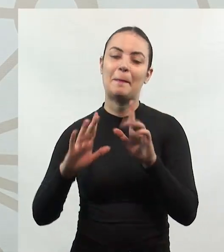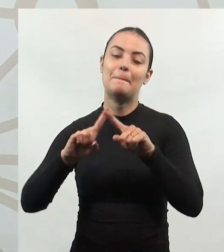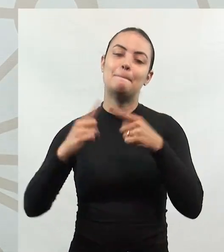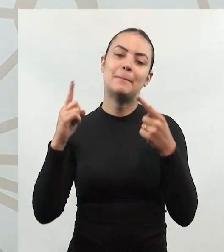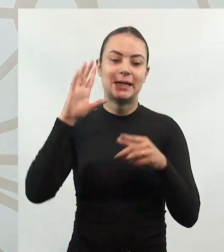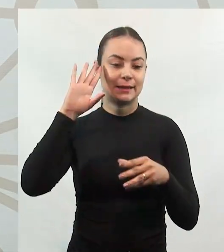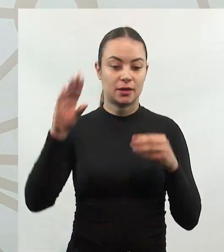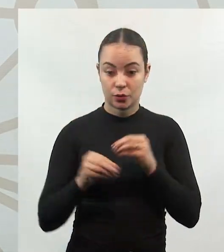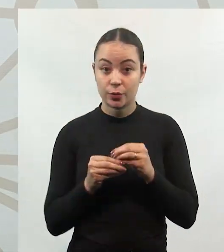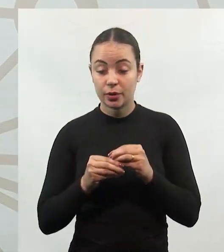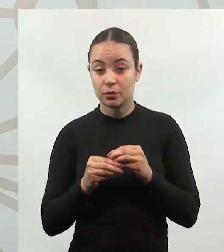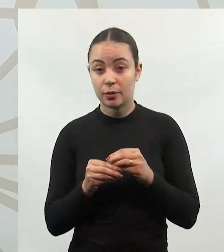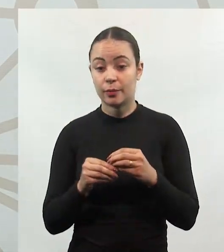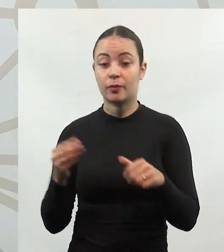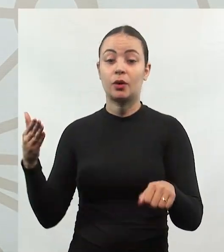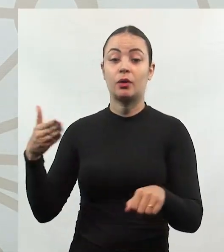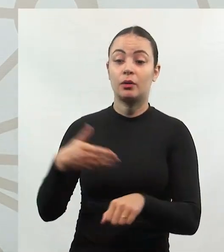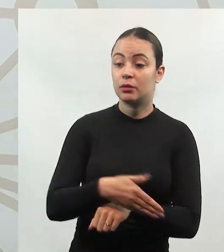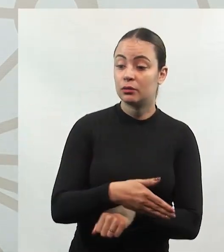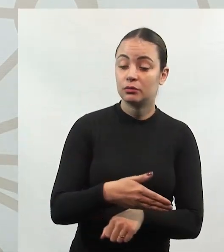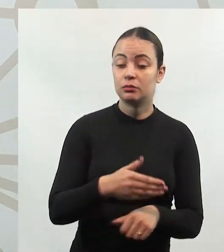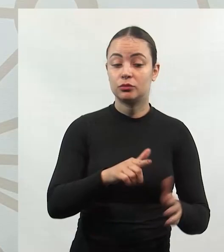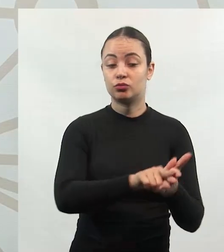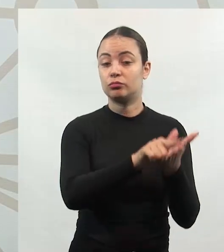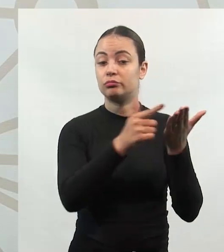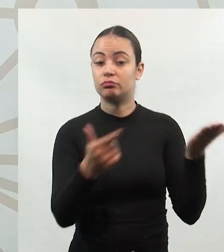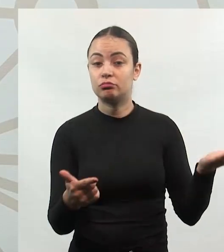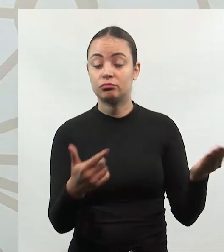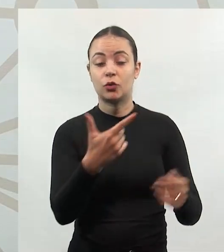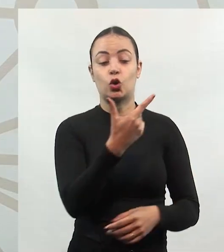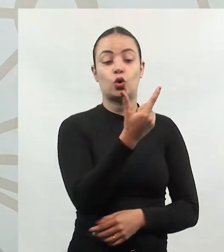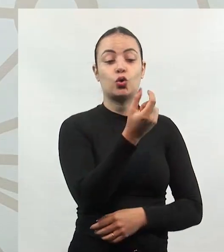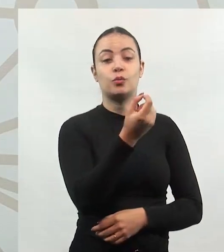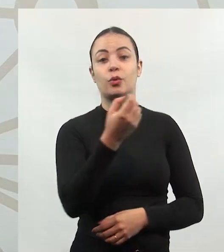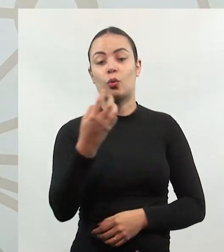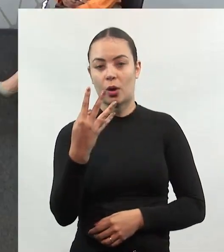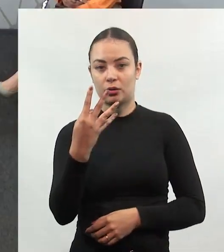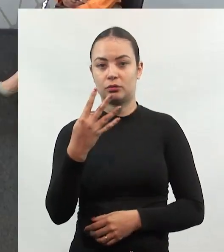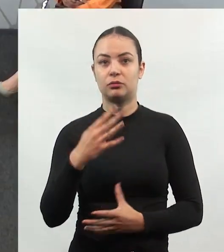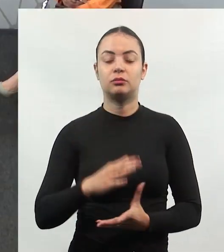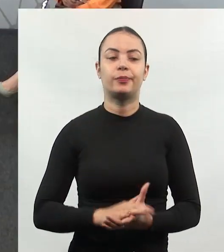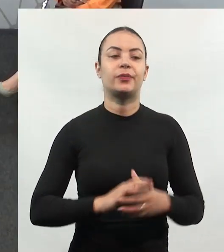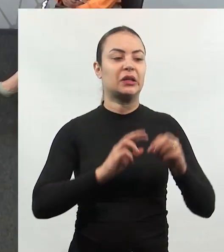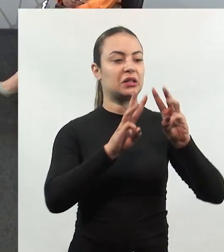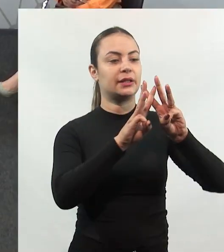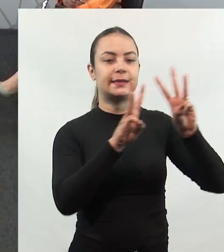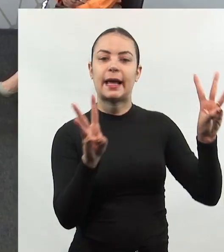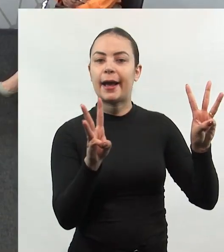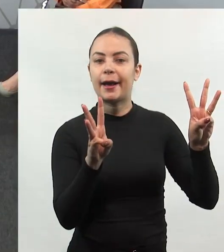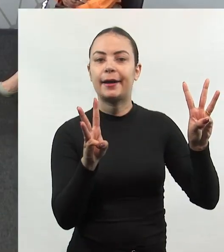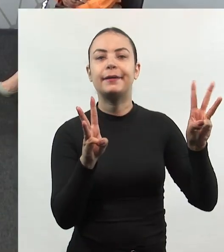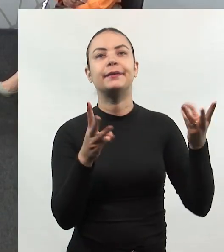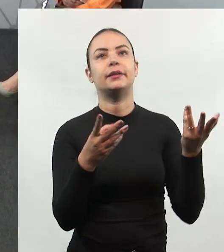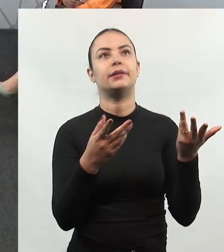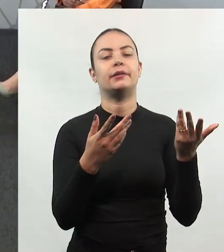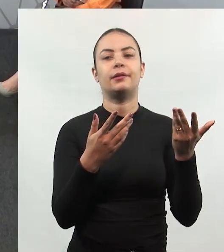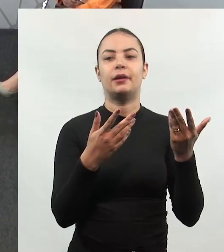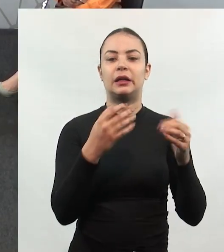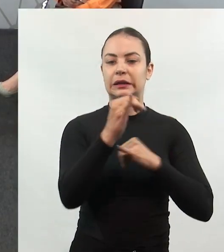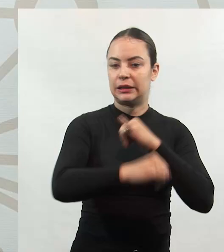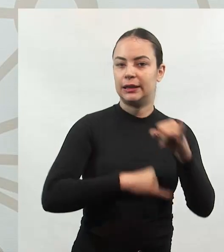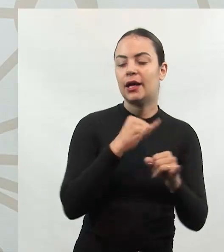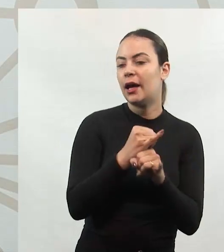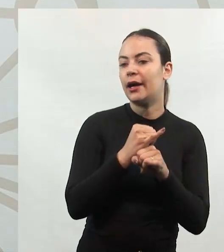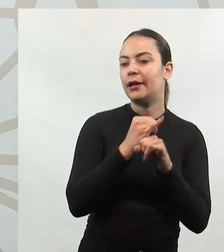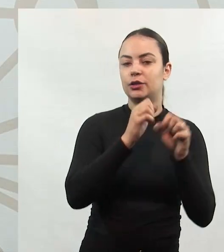de lá eu caí de paraquedas, vamos dizer assim, na profissão jornalista, né, para ser repórter. Isso é uma história longa,